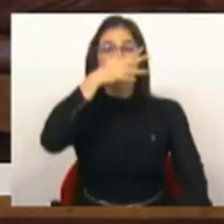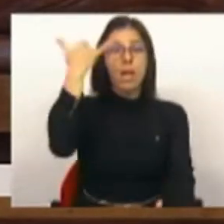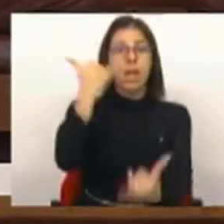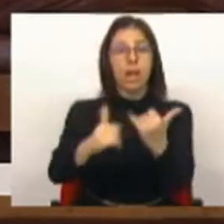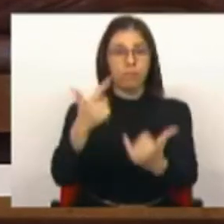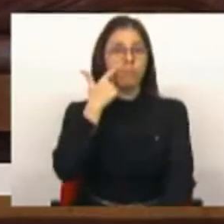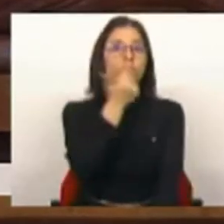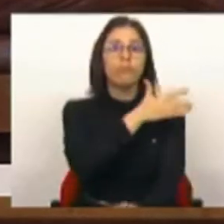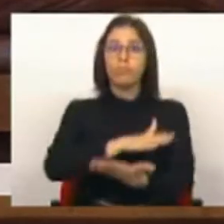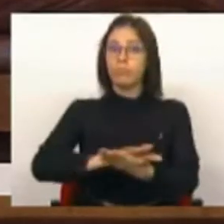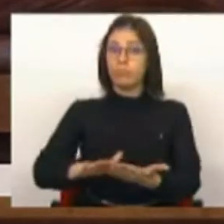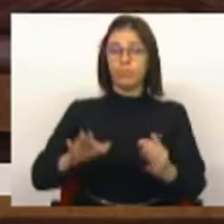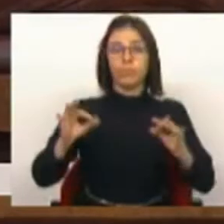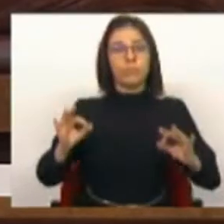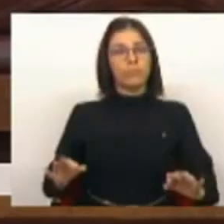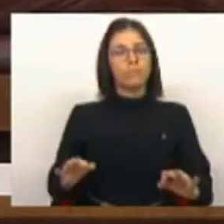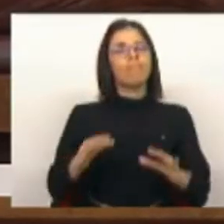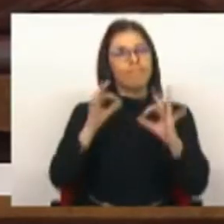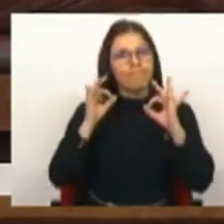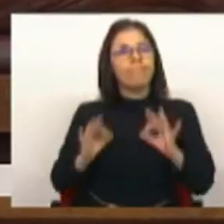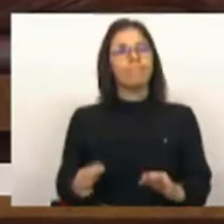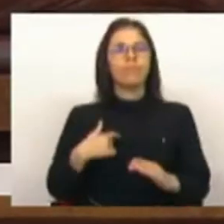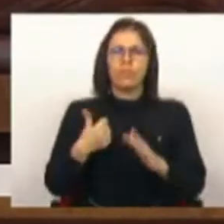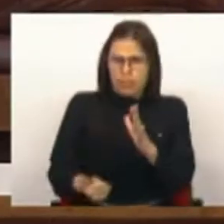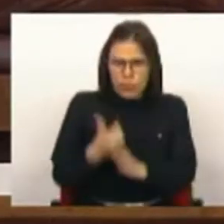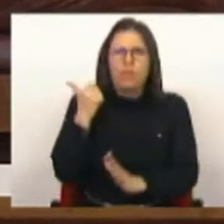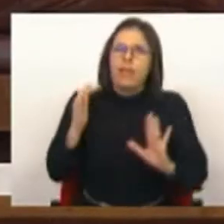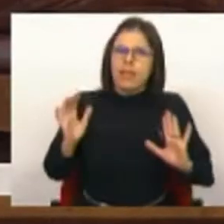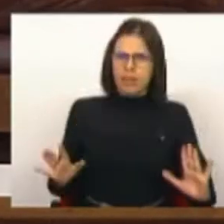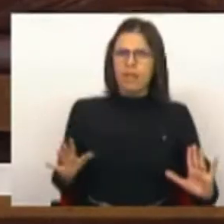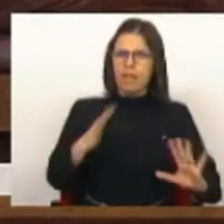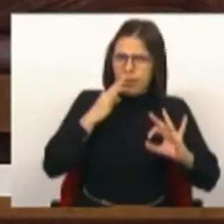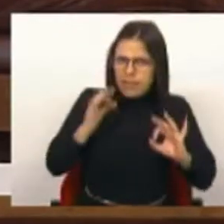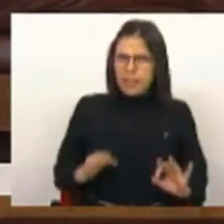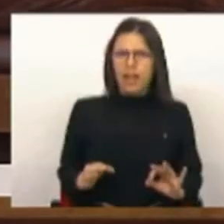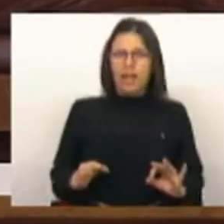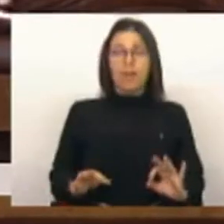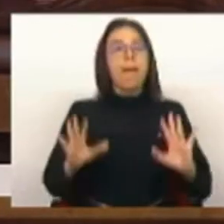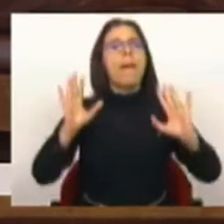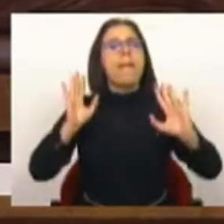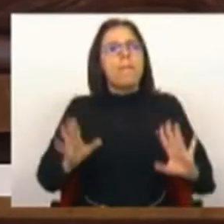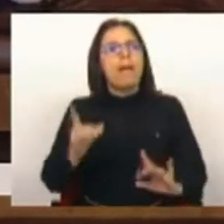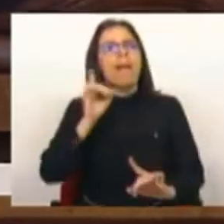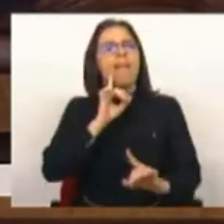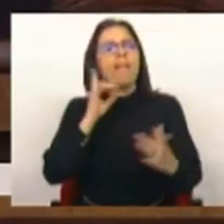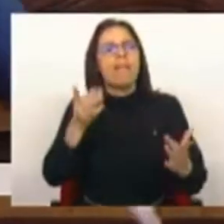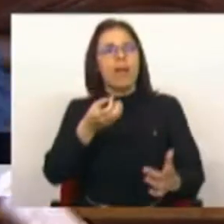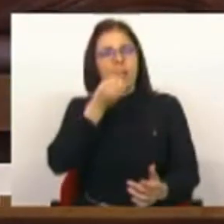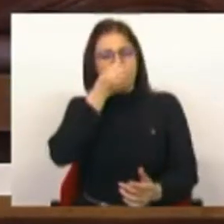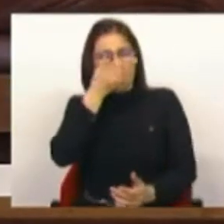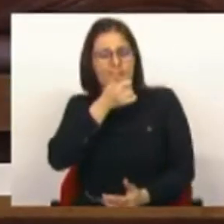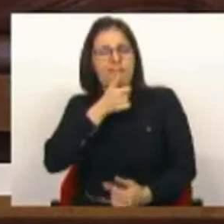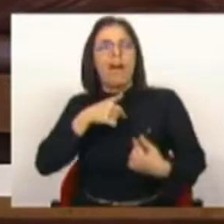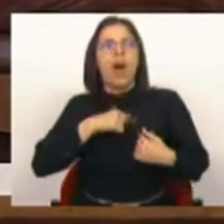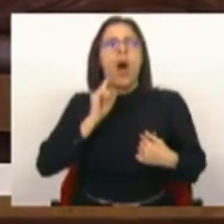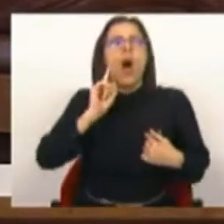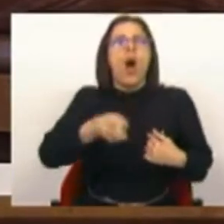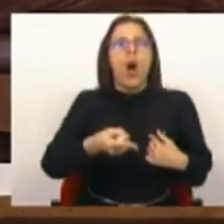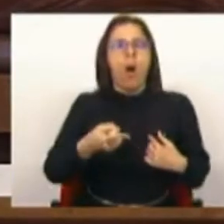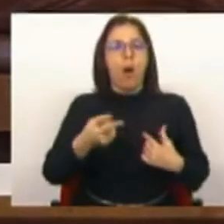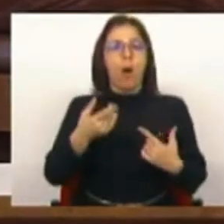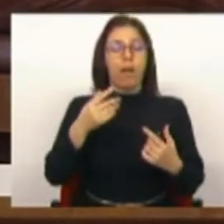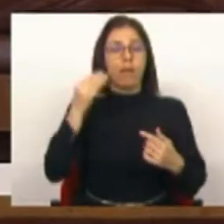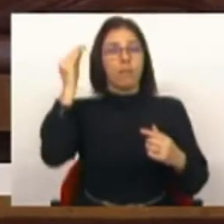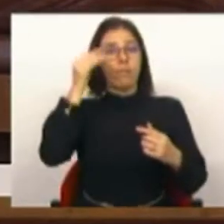que desconhecemos e que certamente vamos vencer. Mas de que valem os cravos de abril? O grande La